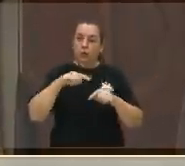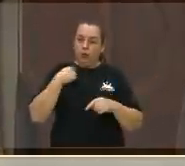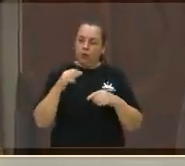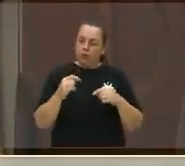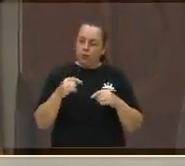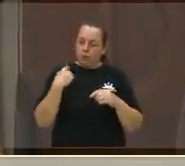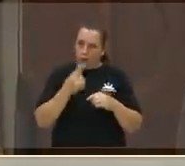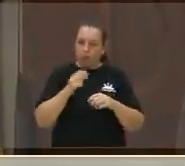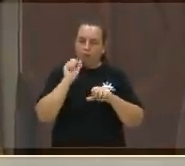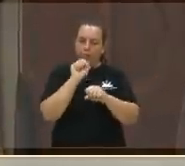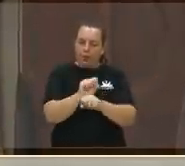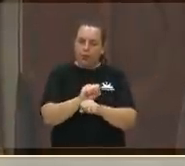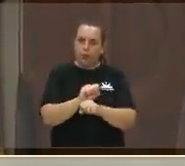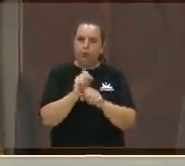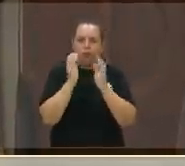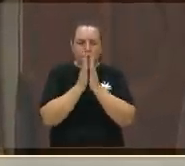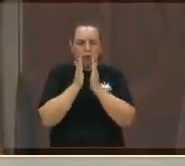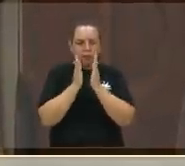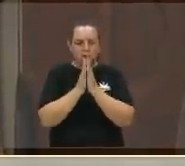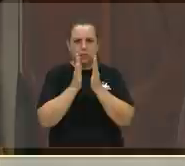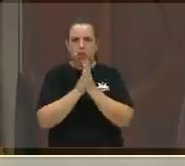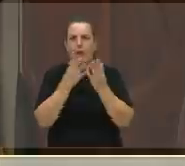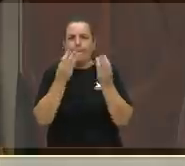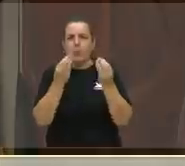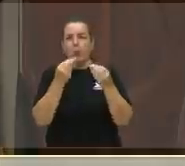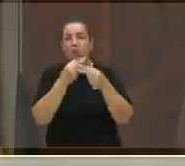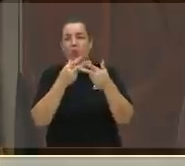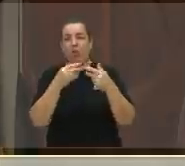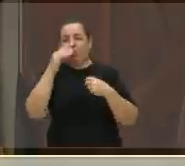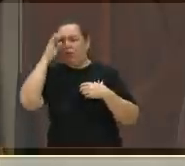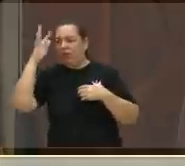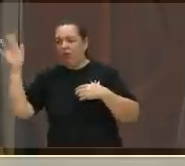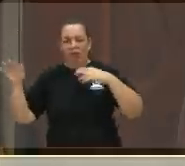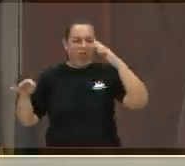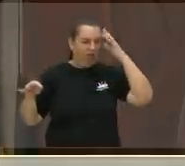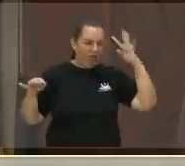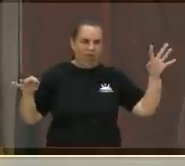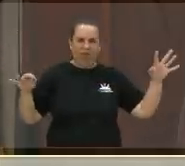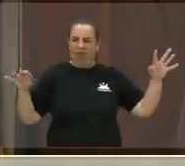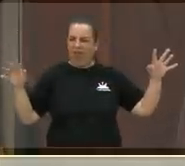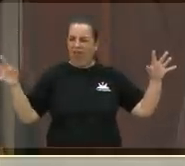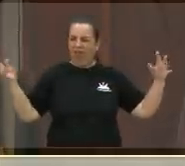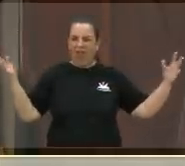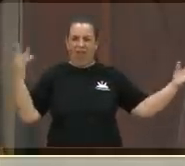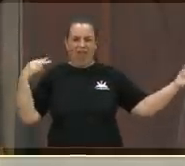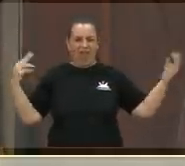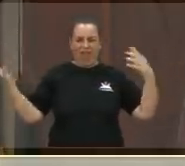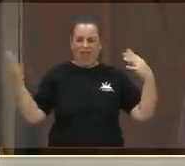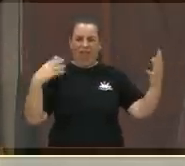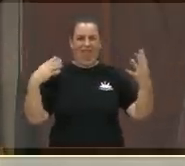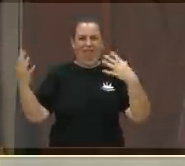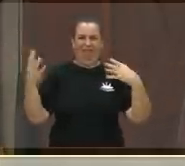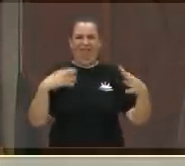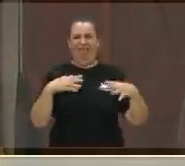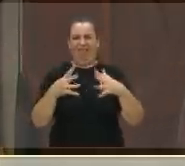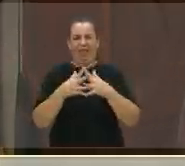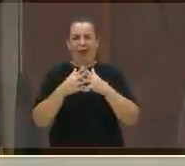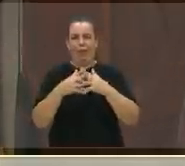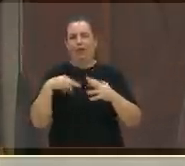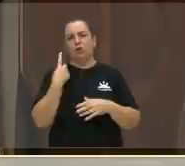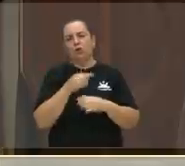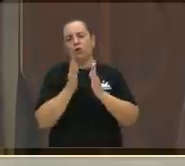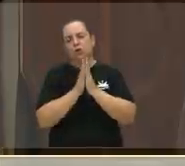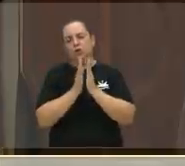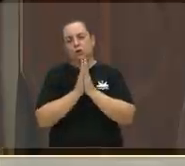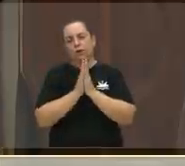a distração é nossa maior inimiga e é por isso que eu dizia para pegar um crucifixo para pegar uma